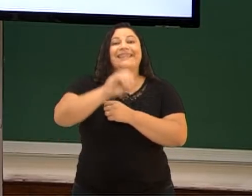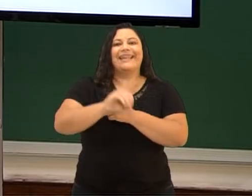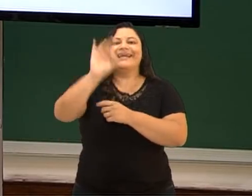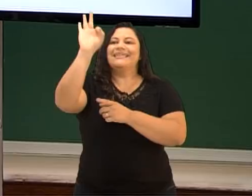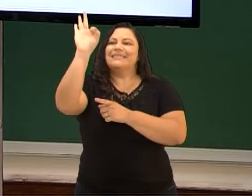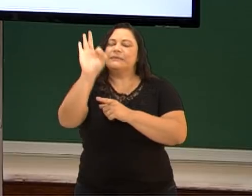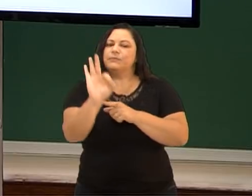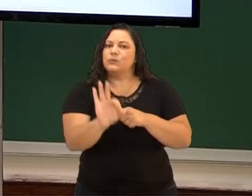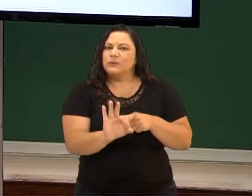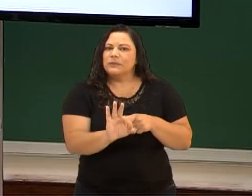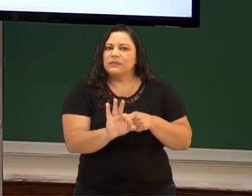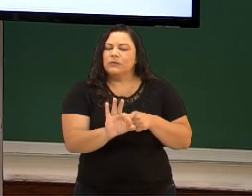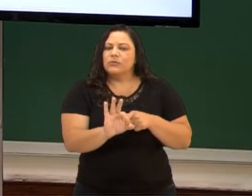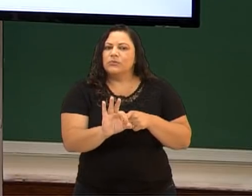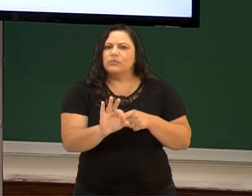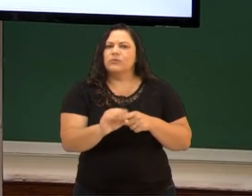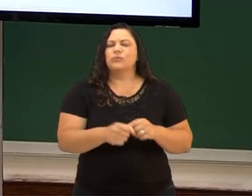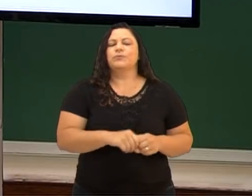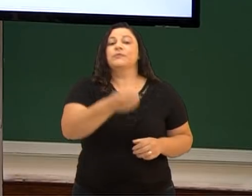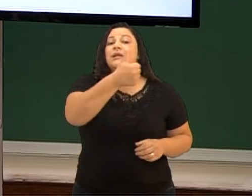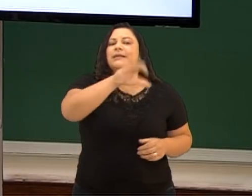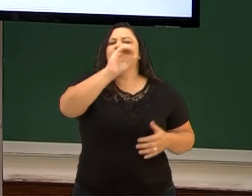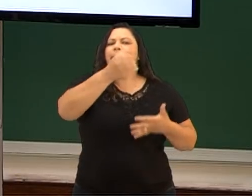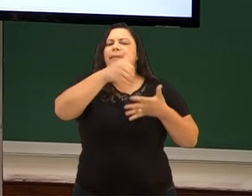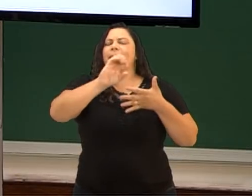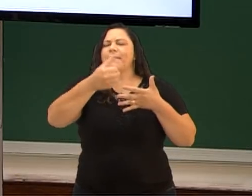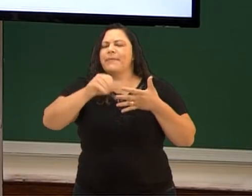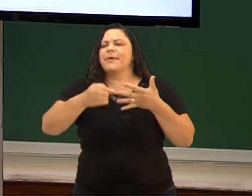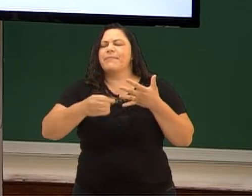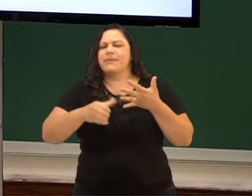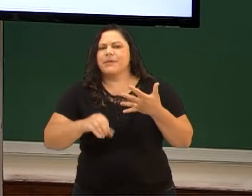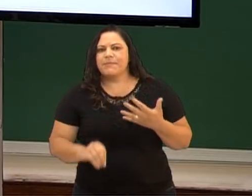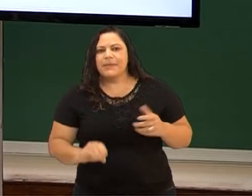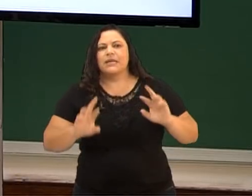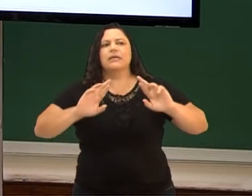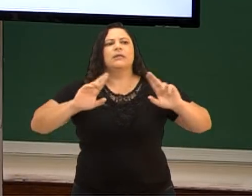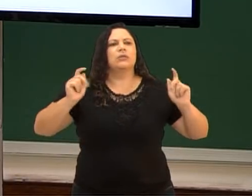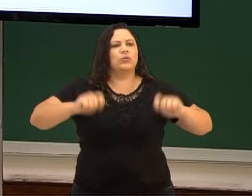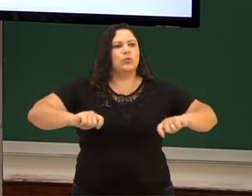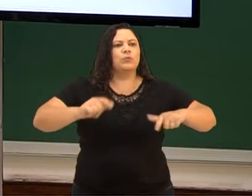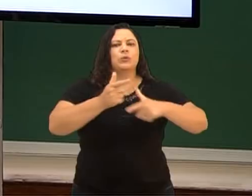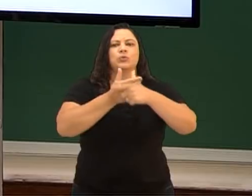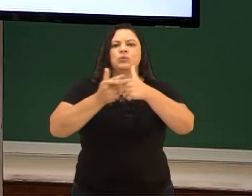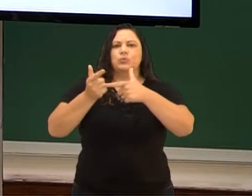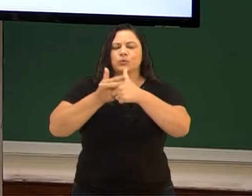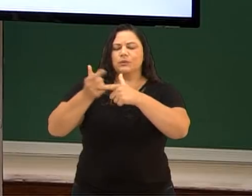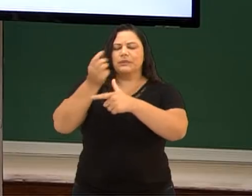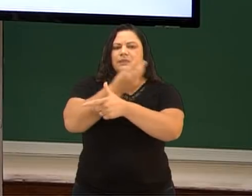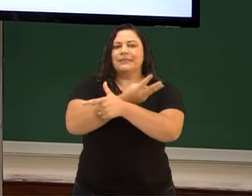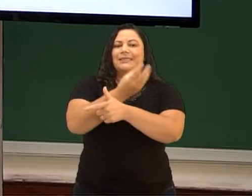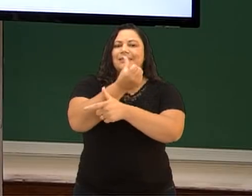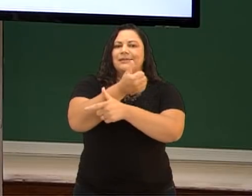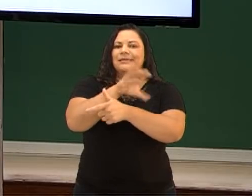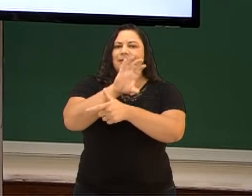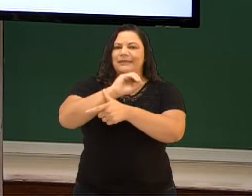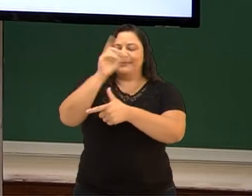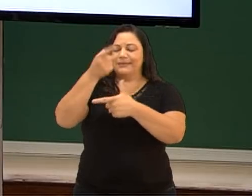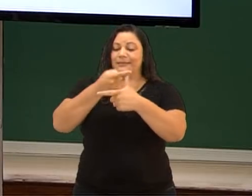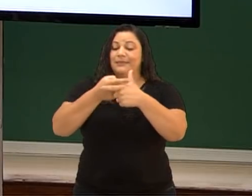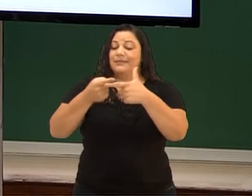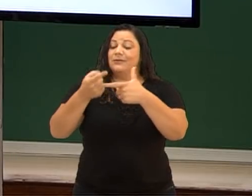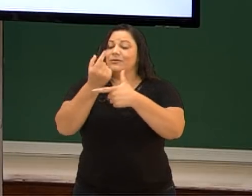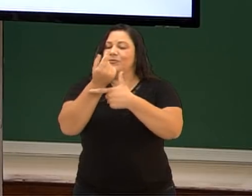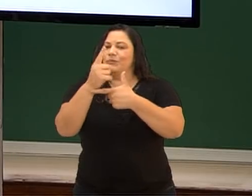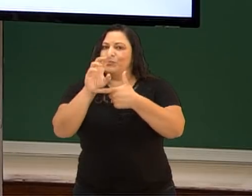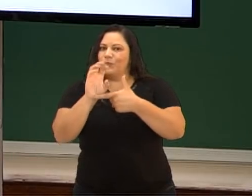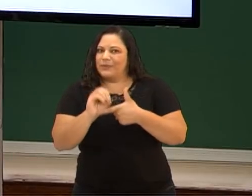100%. 10 cabe 10 vezes no 100%. Então, eu posso dividir 360 por 10, que também vocês